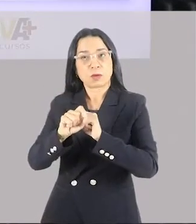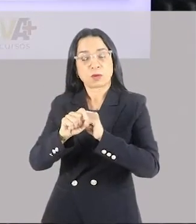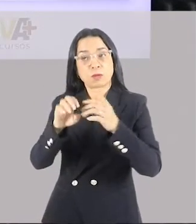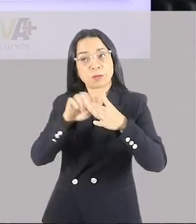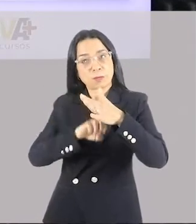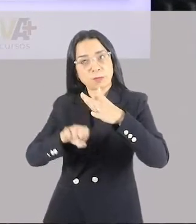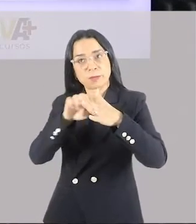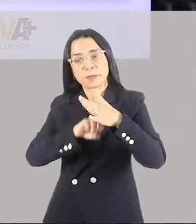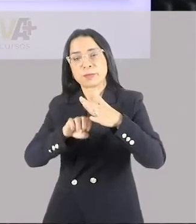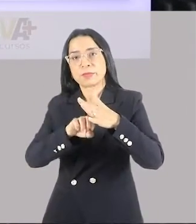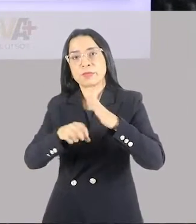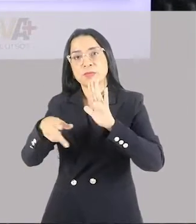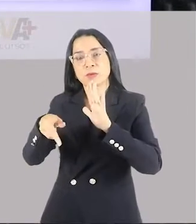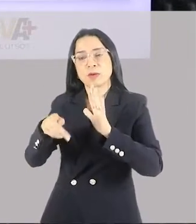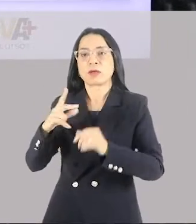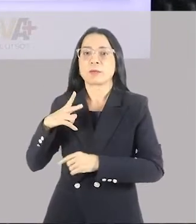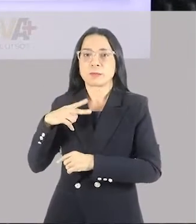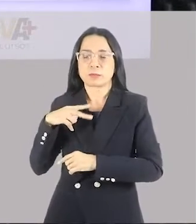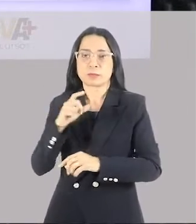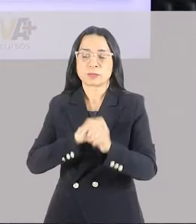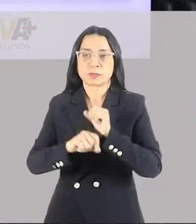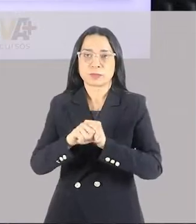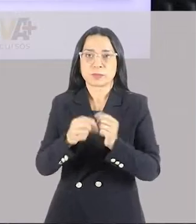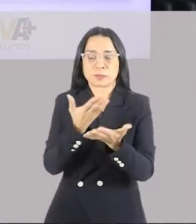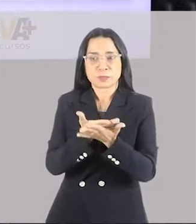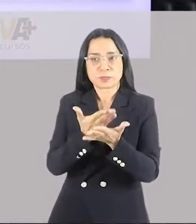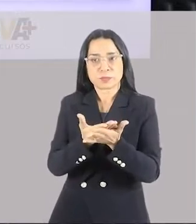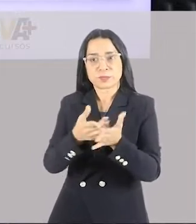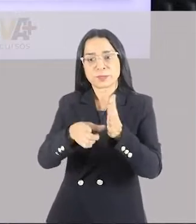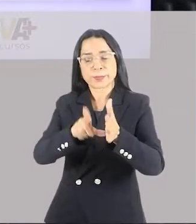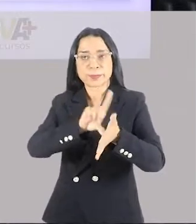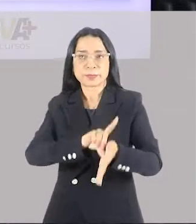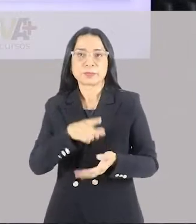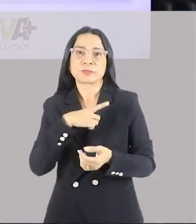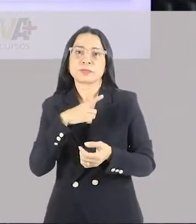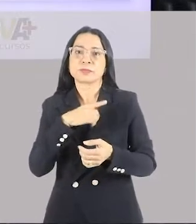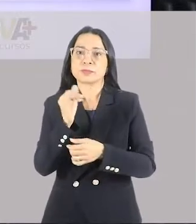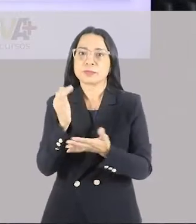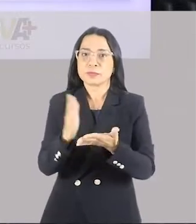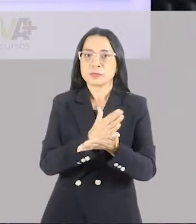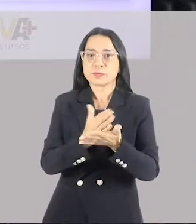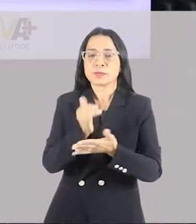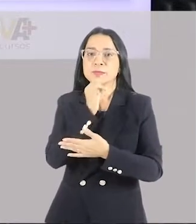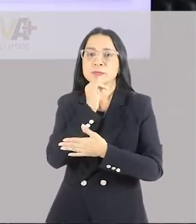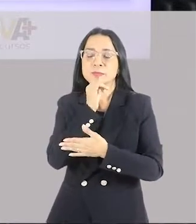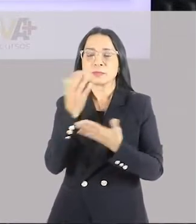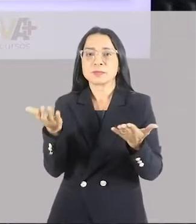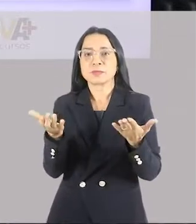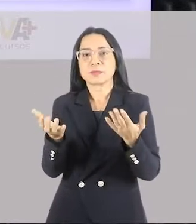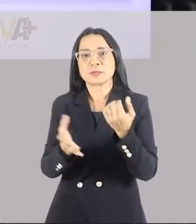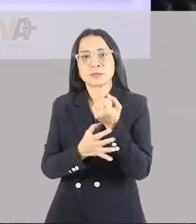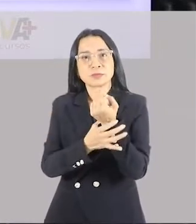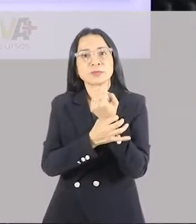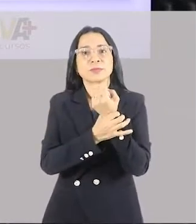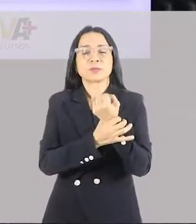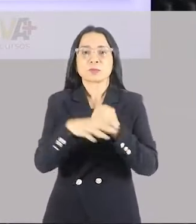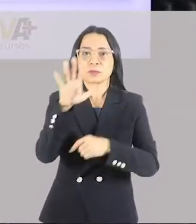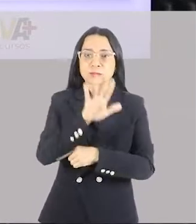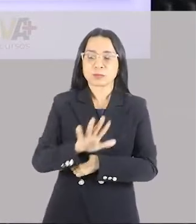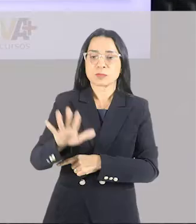entidades privadas. Na aula passada, nós demos alguns exemplos. Por exemplo, a Segurança